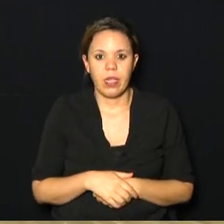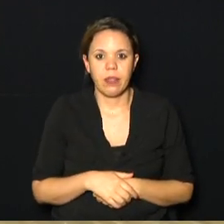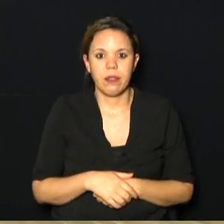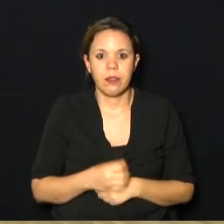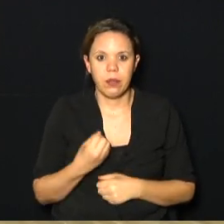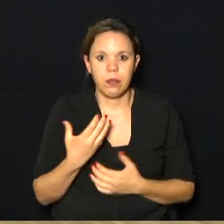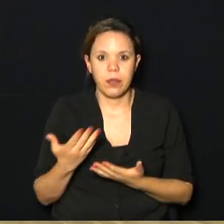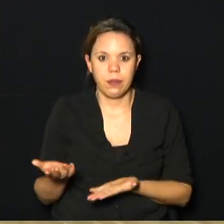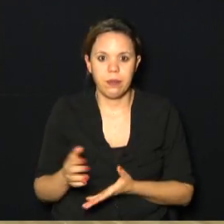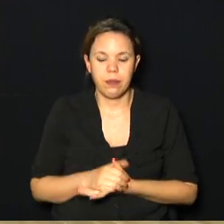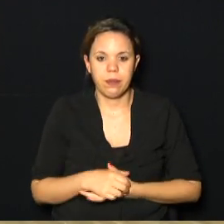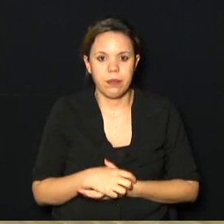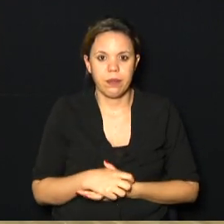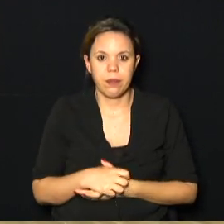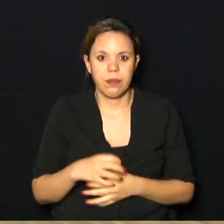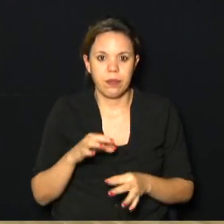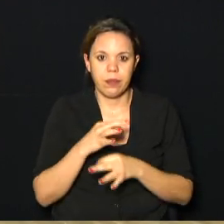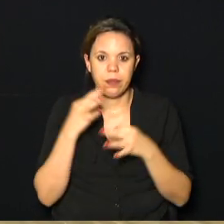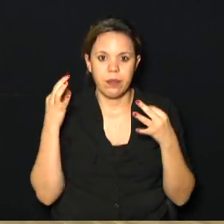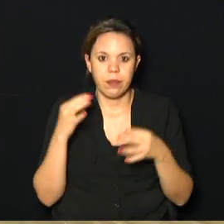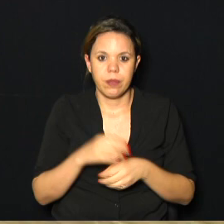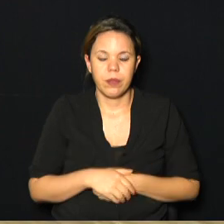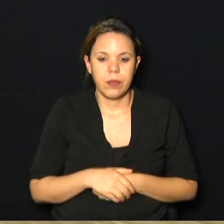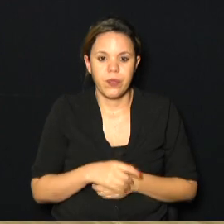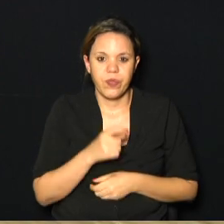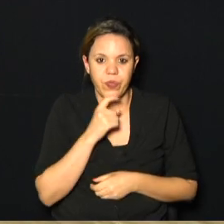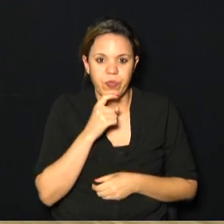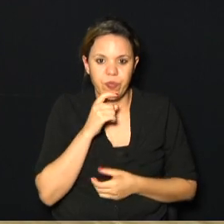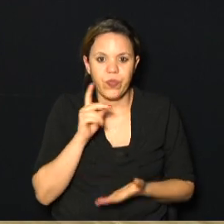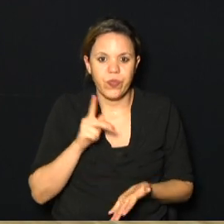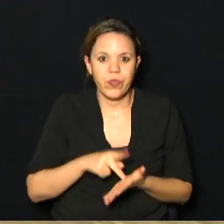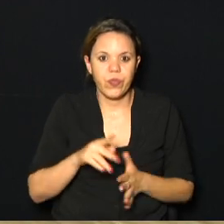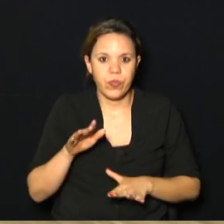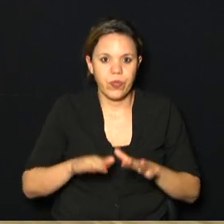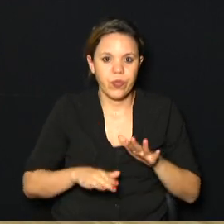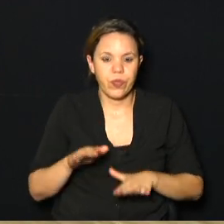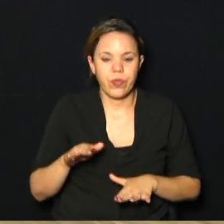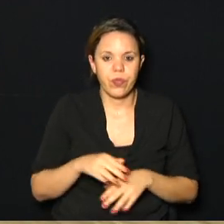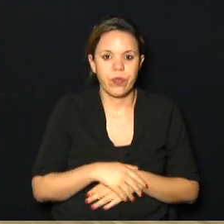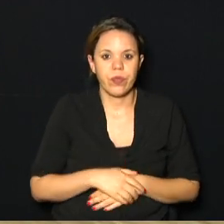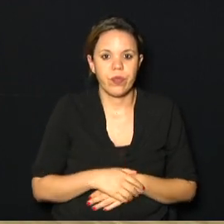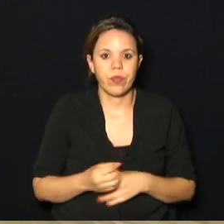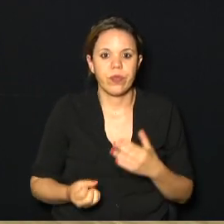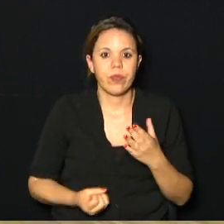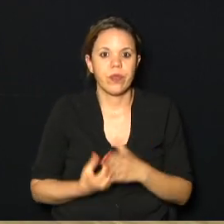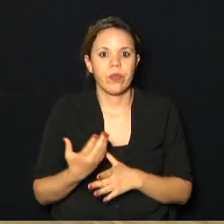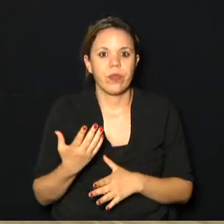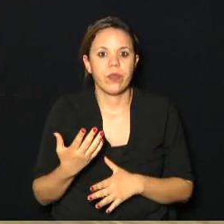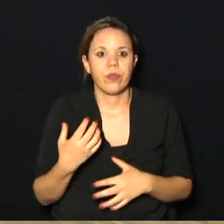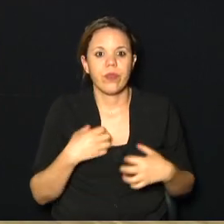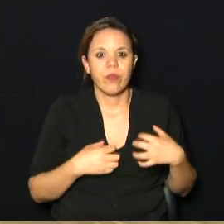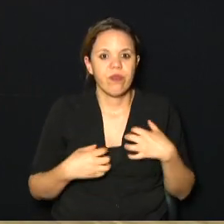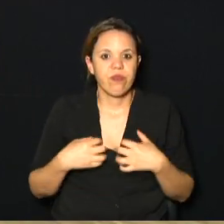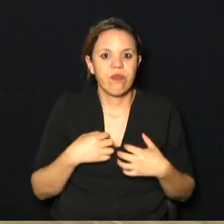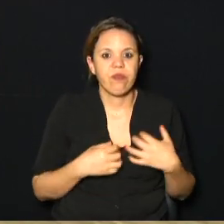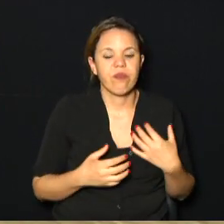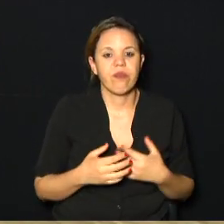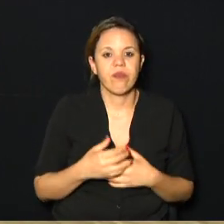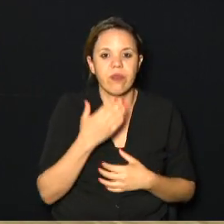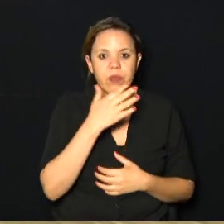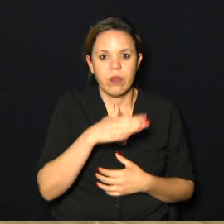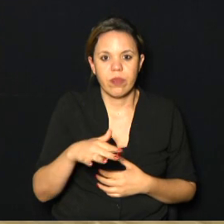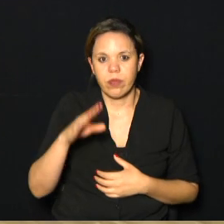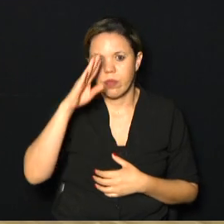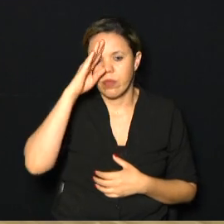tudo bem? Tudo ótimo. O frio realmente às vezes acaba causando um desconforto nas